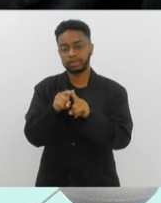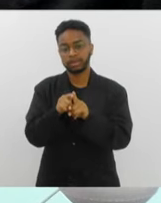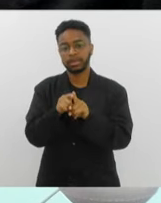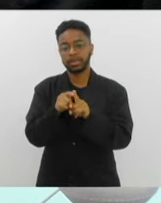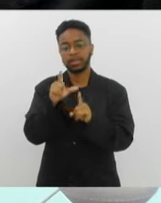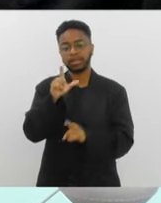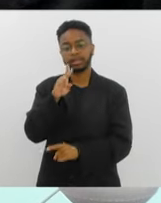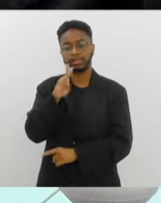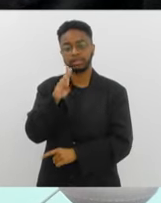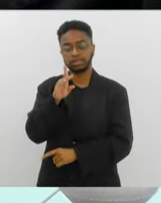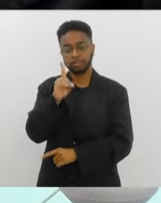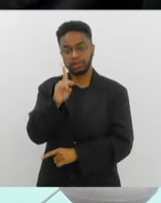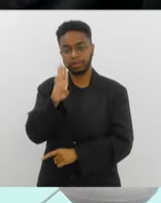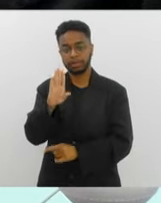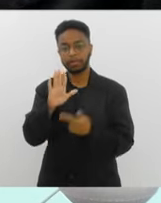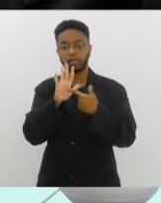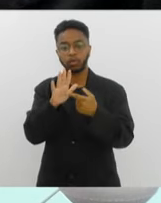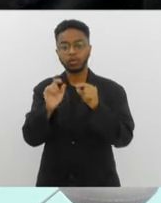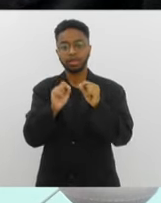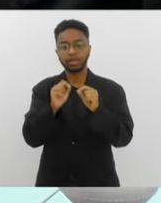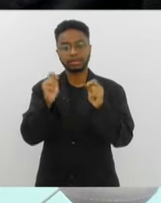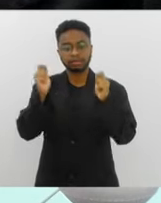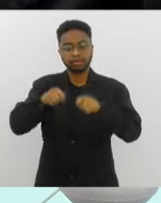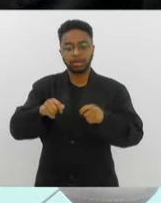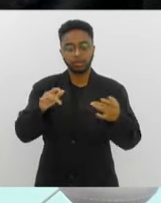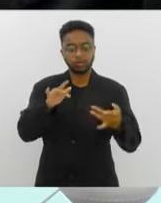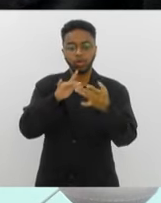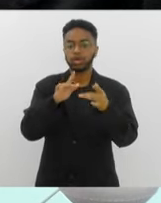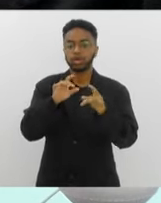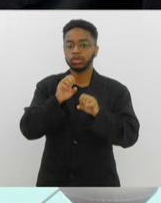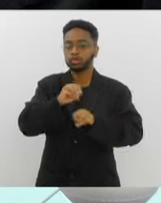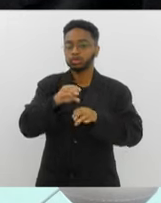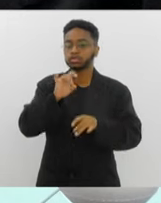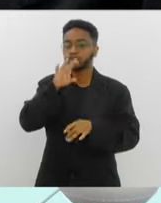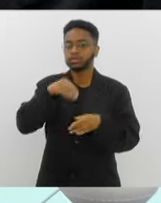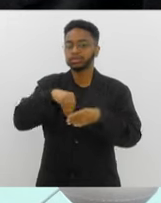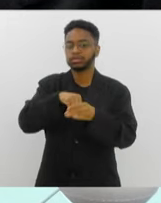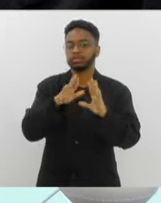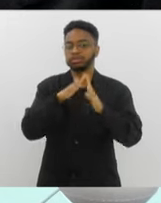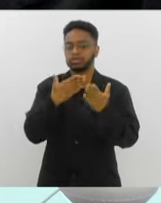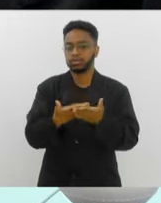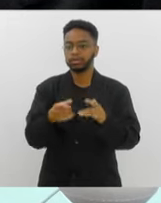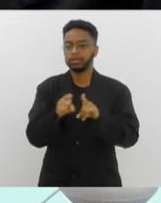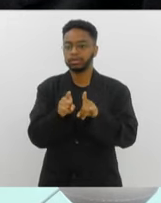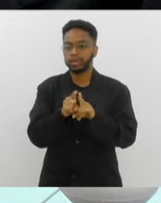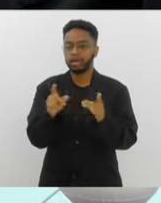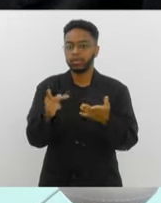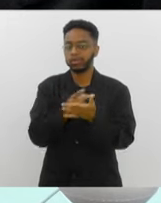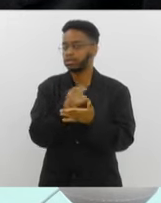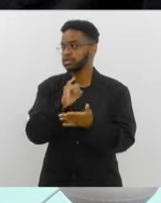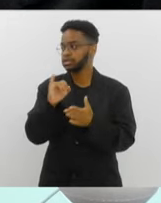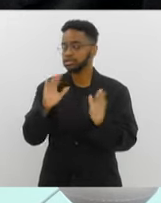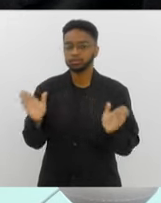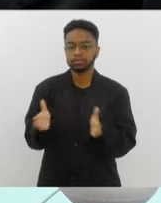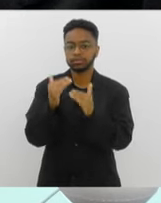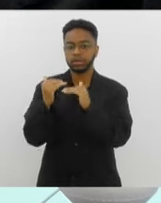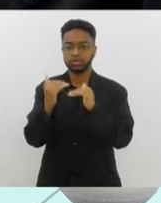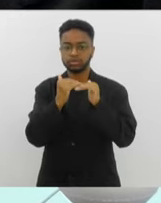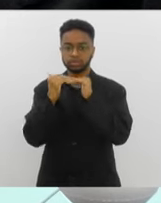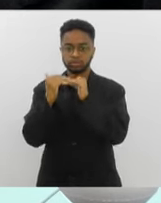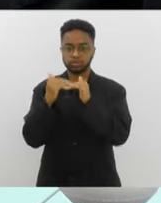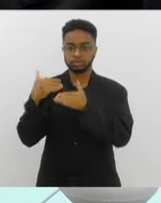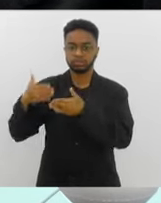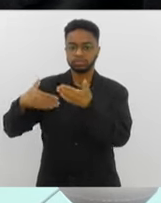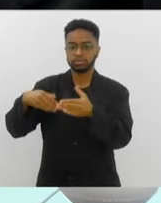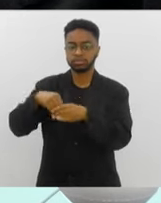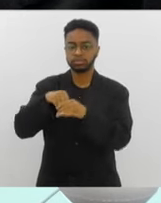do direito à educação se dá com acesso à escola. E fala também claramente que isso se dá promovendo condições de igualdade para acesso a essa